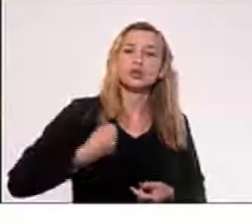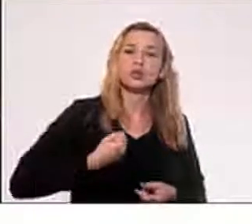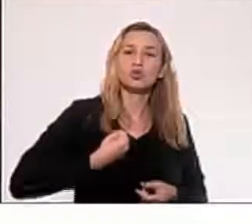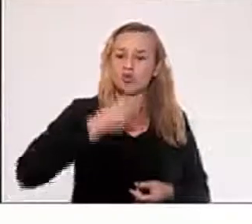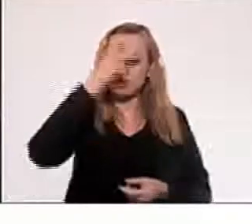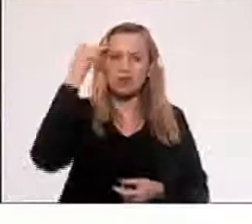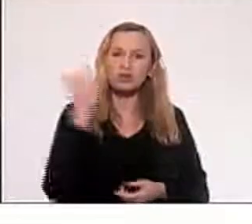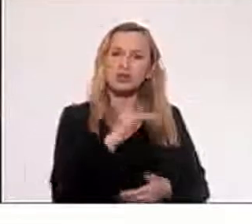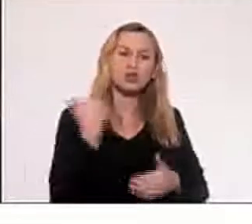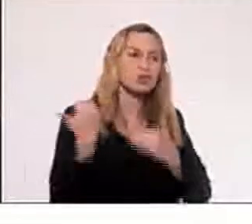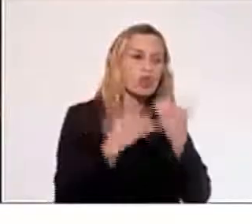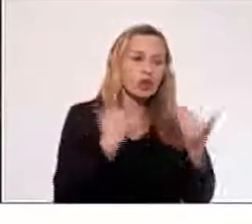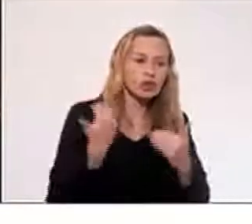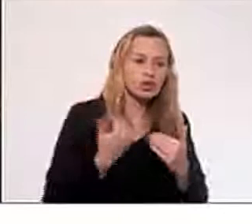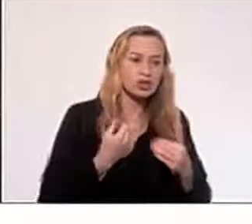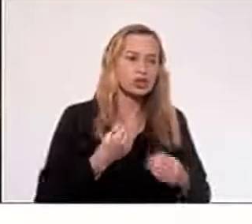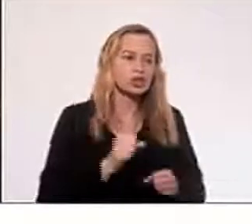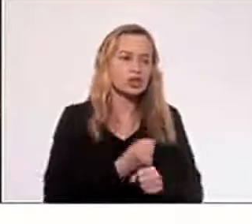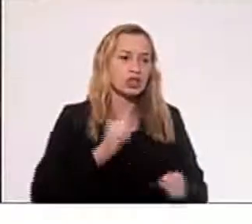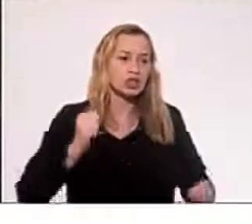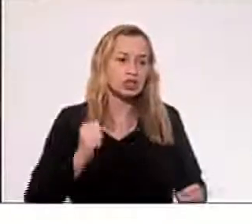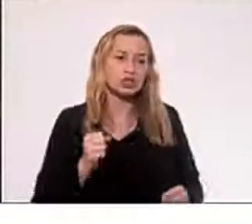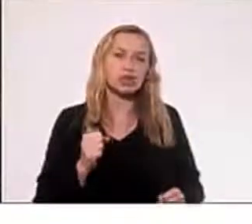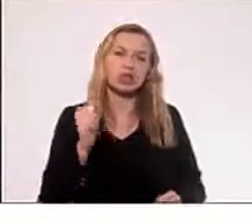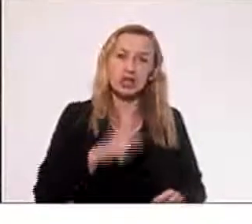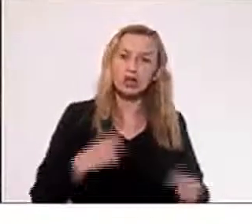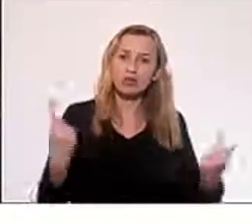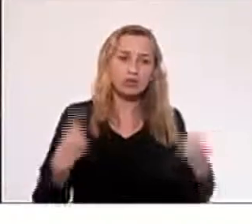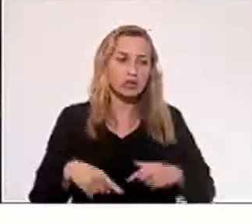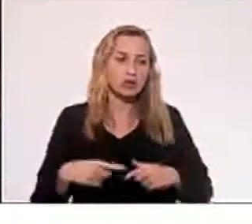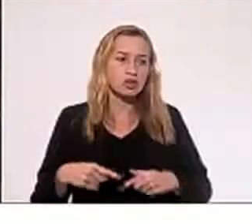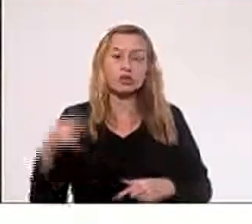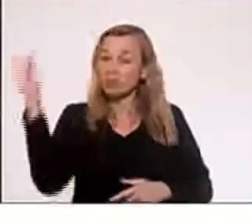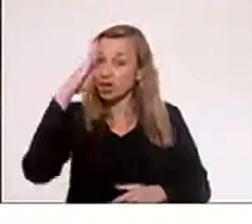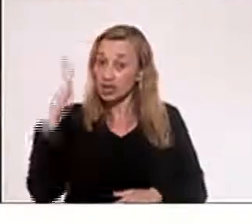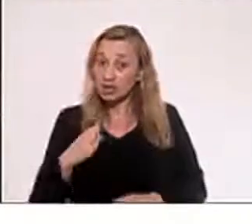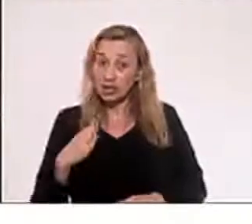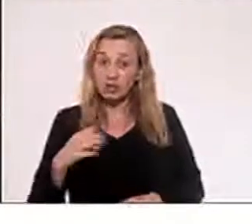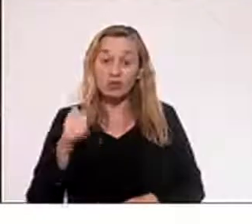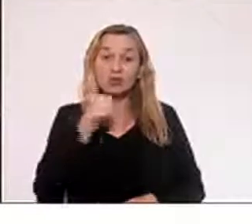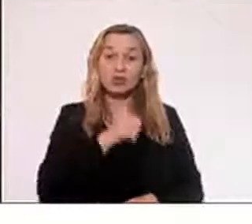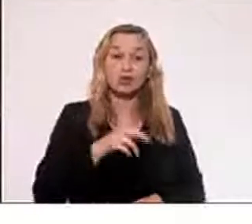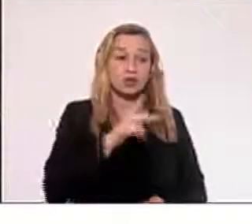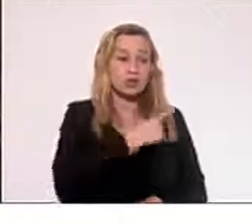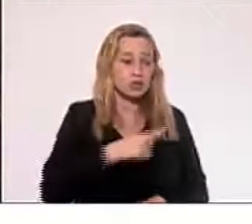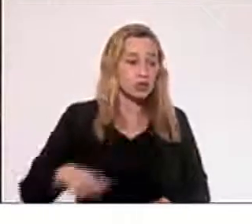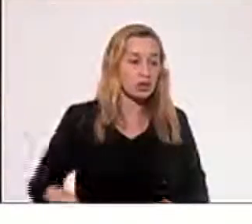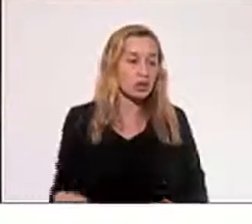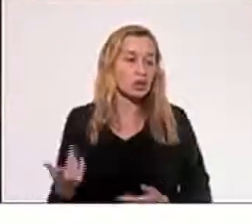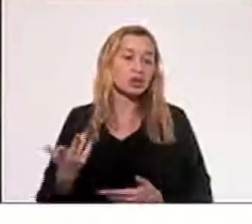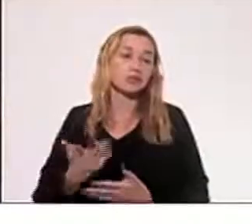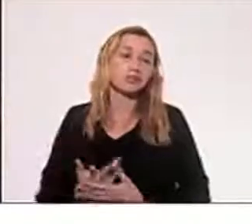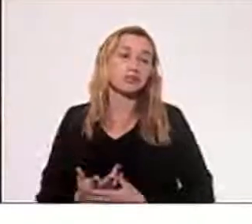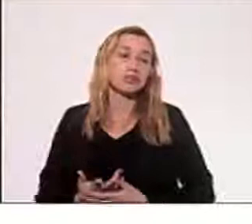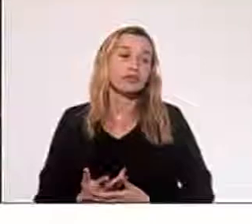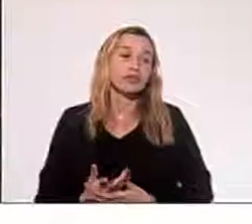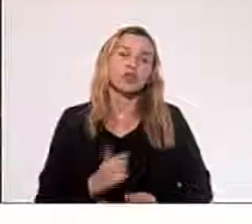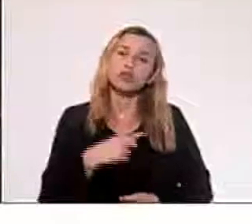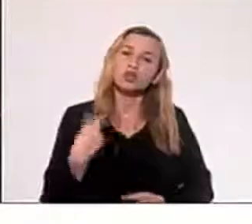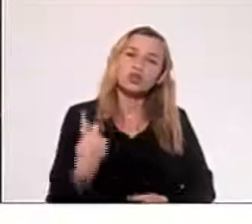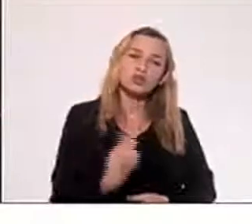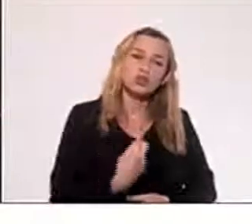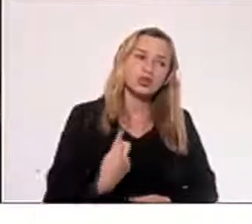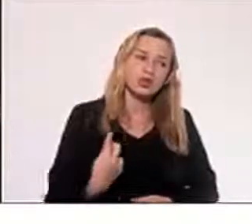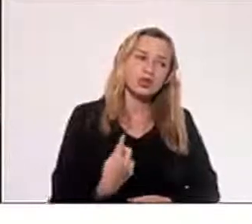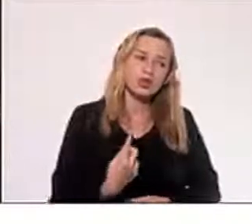assassinato são exatamente nesses confrontos. No Brasil, senhora presidenta, e é importante que se diga, nossas